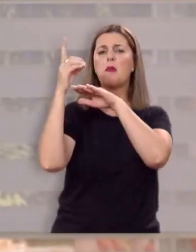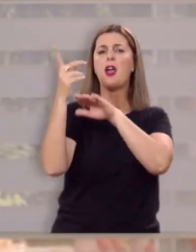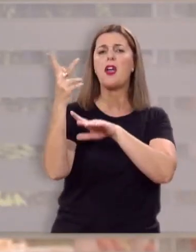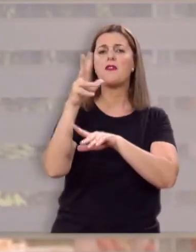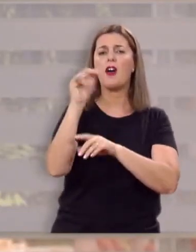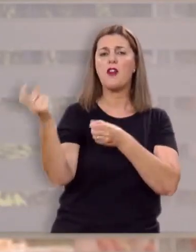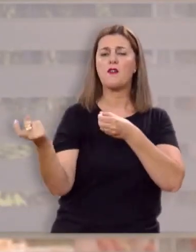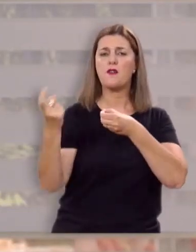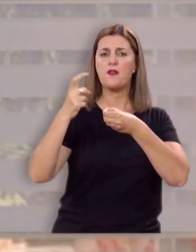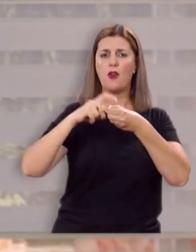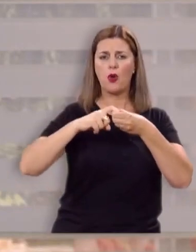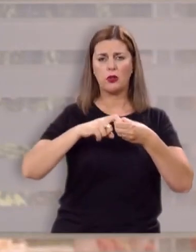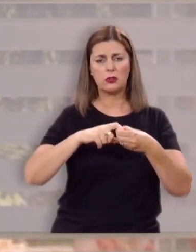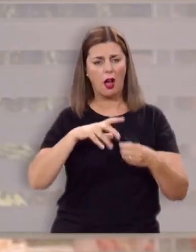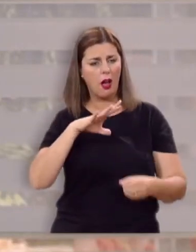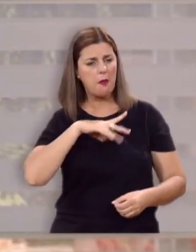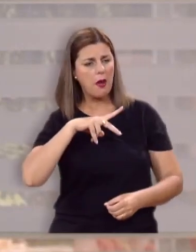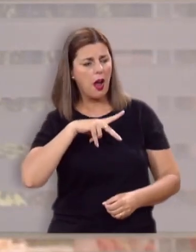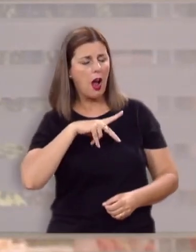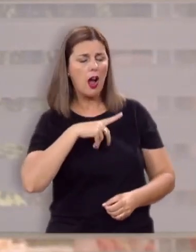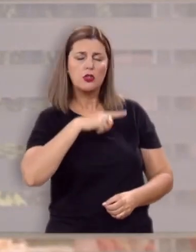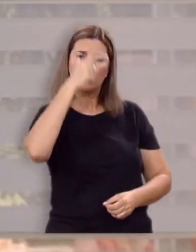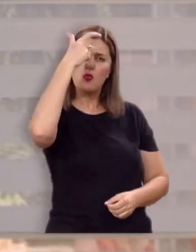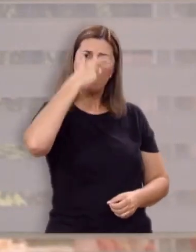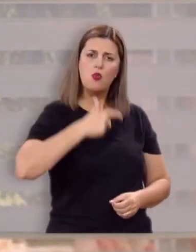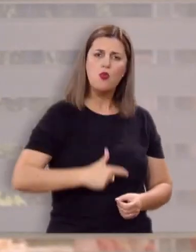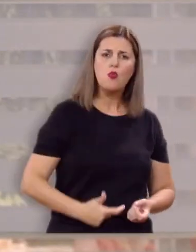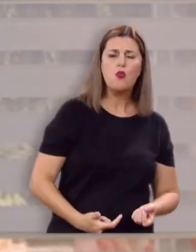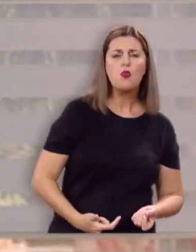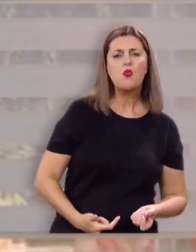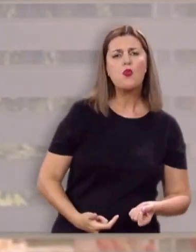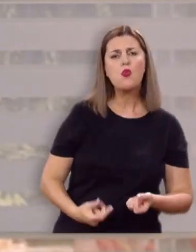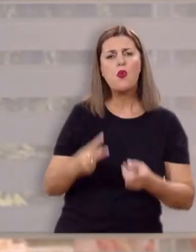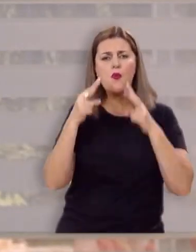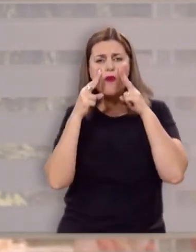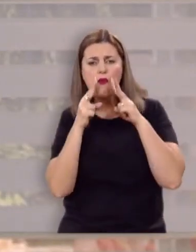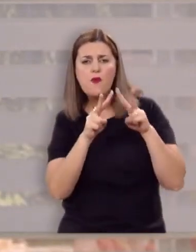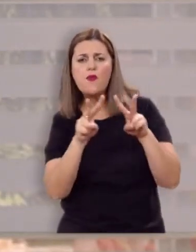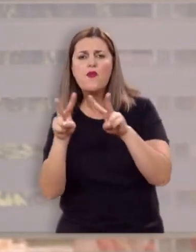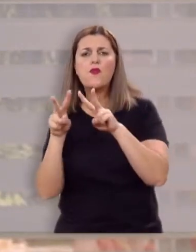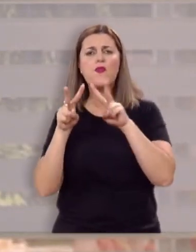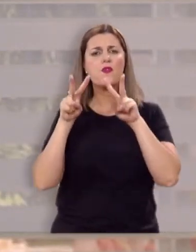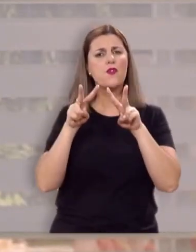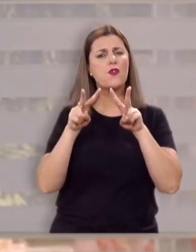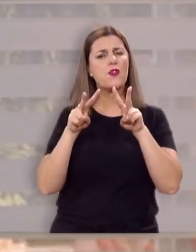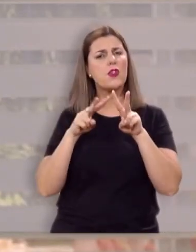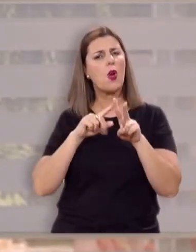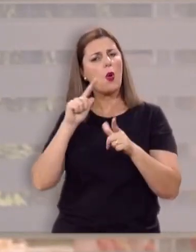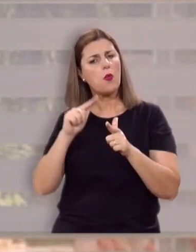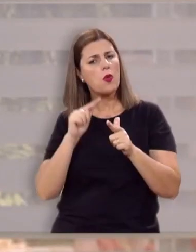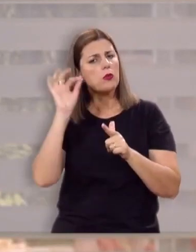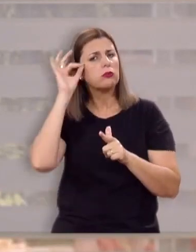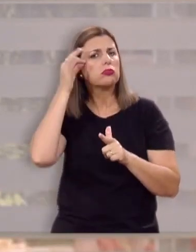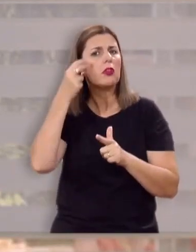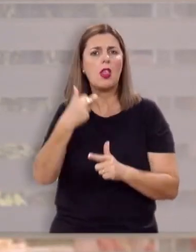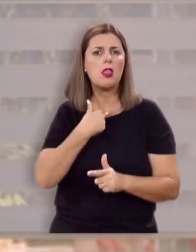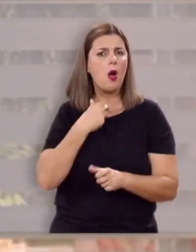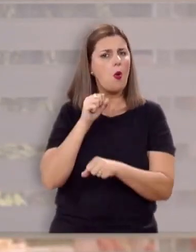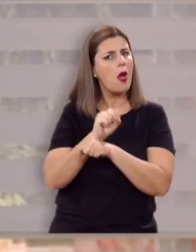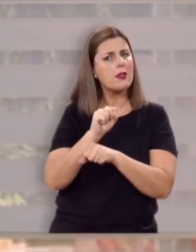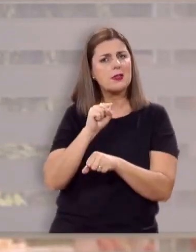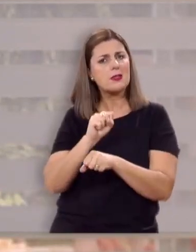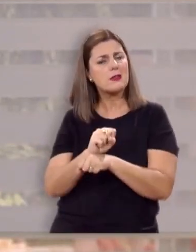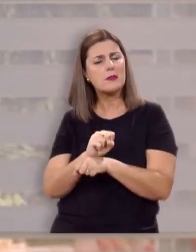vai voltar pessoalmente, individualmente, fisicamente, visivelmente, audivelmente,